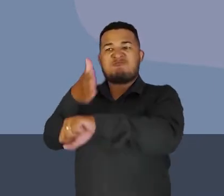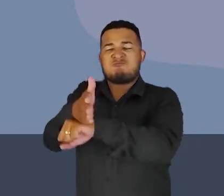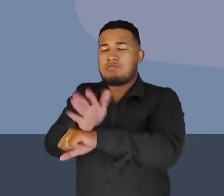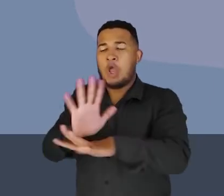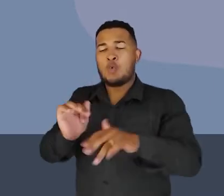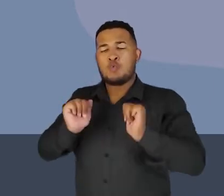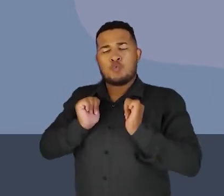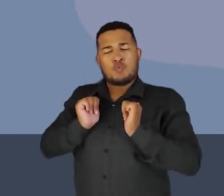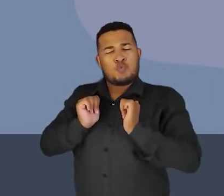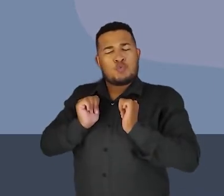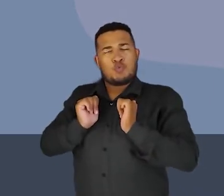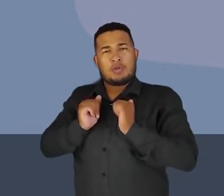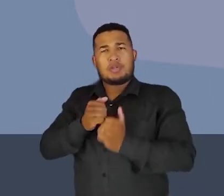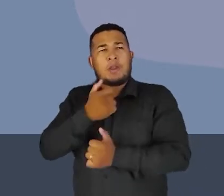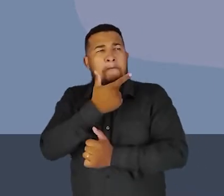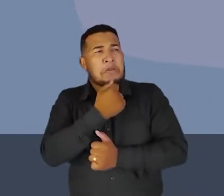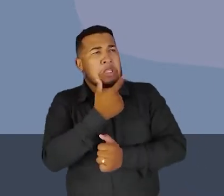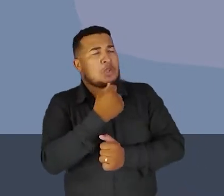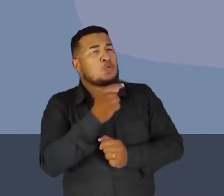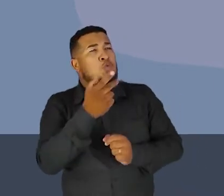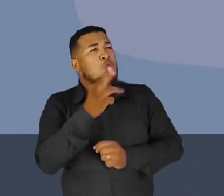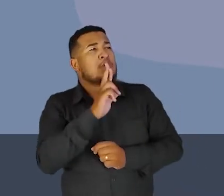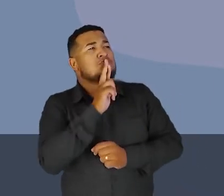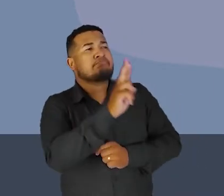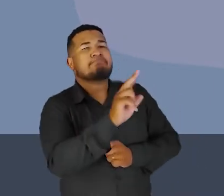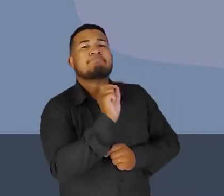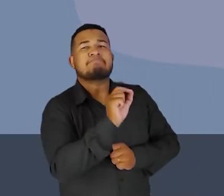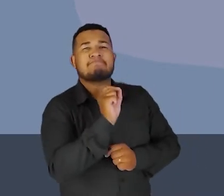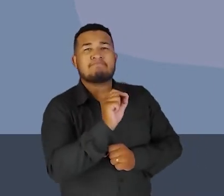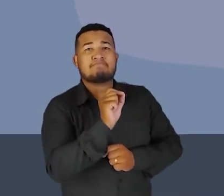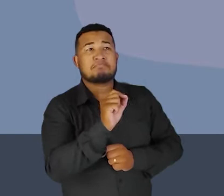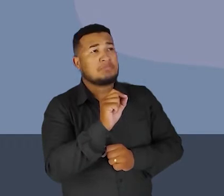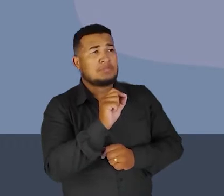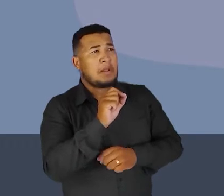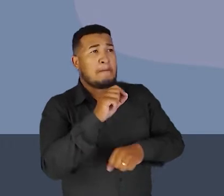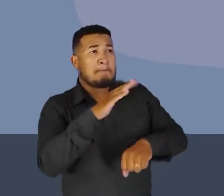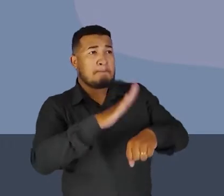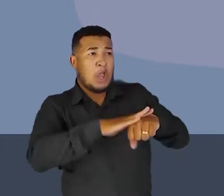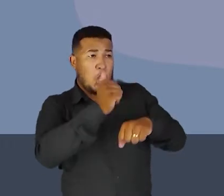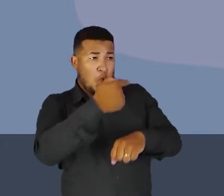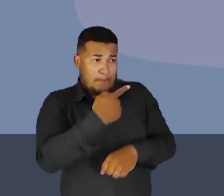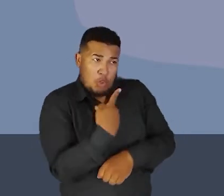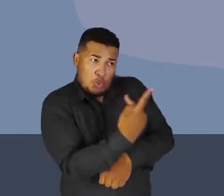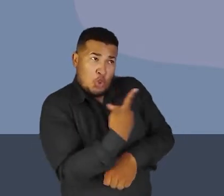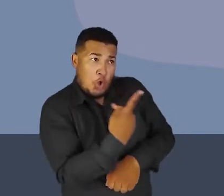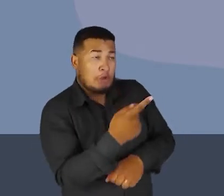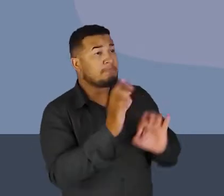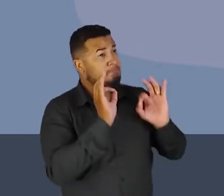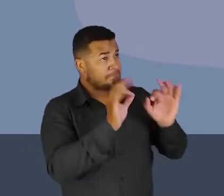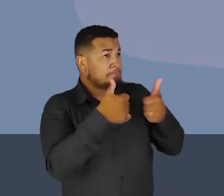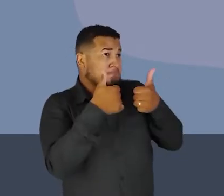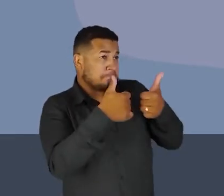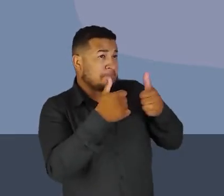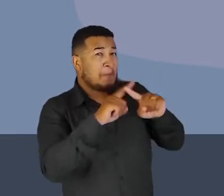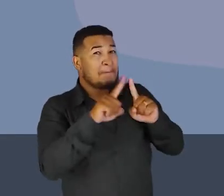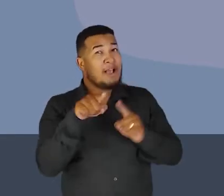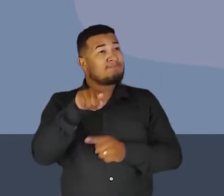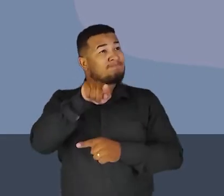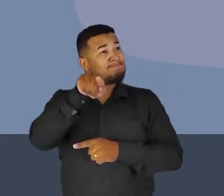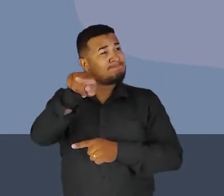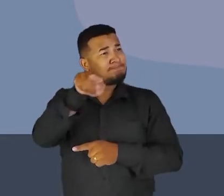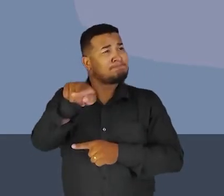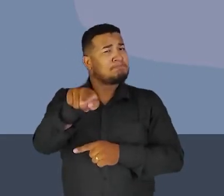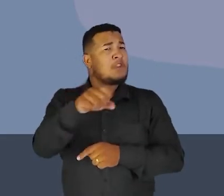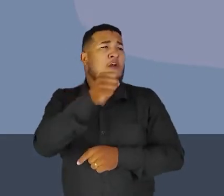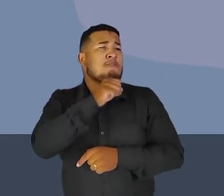metermos. E o menininho, o filhinho, responde: melhor para a gente, com certeza, mas